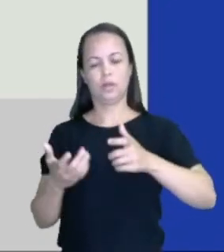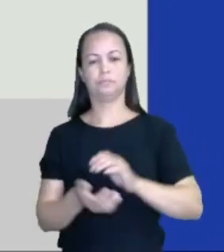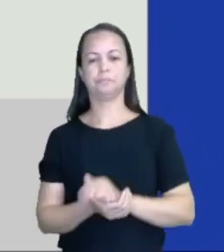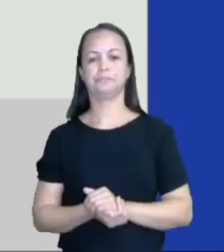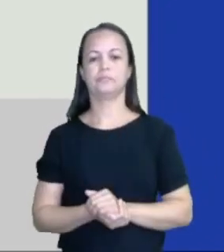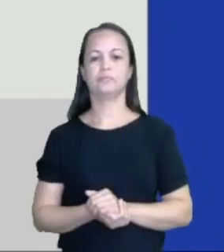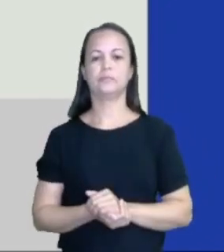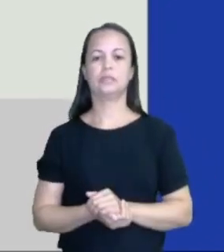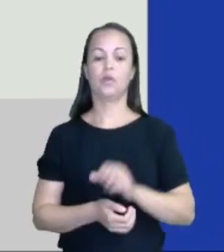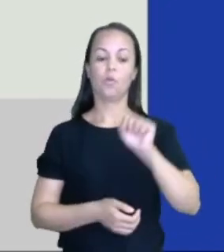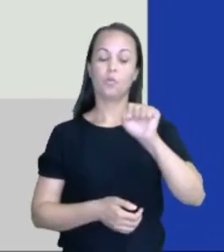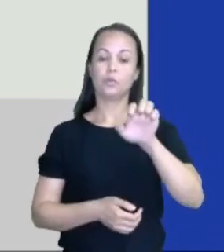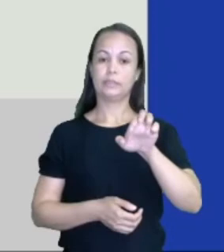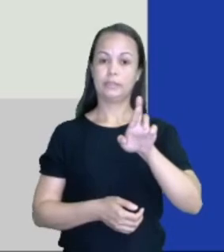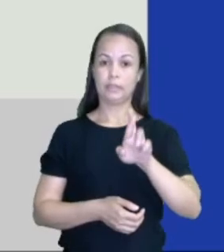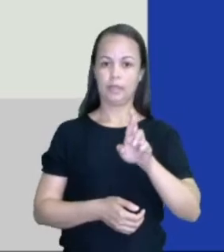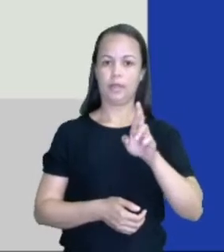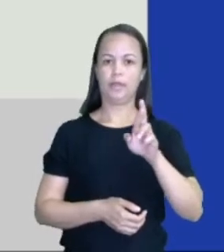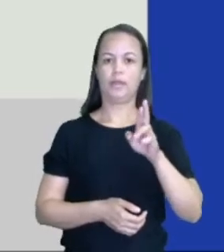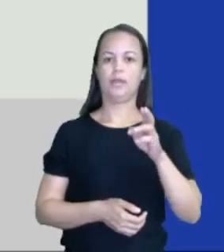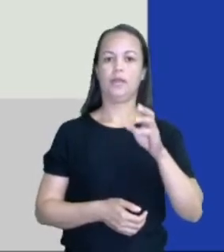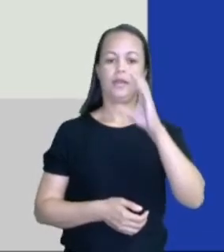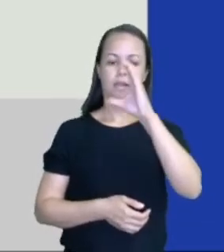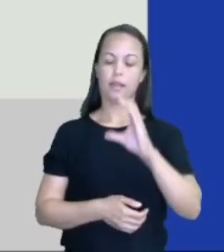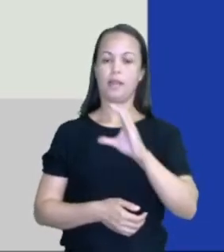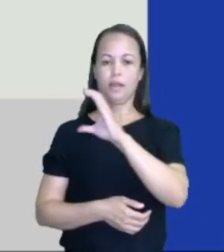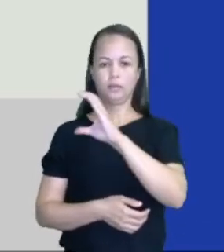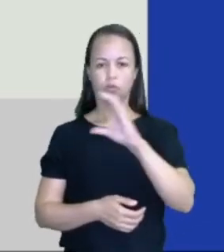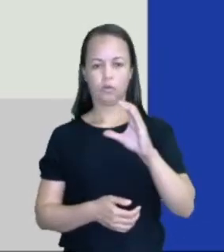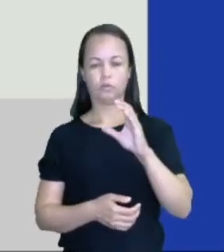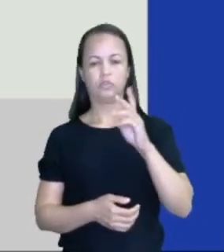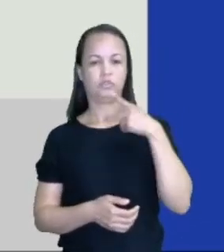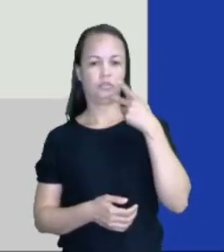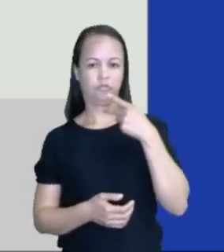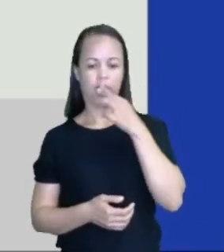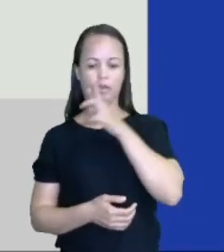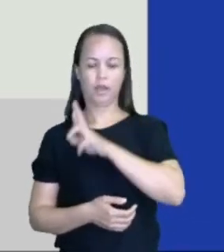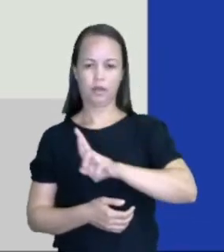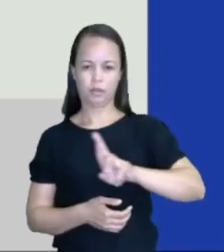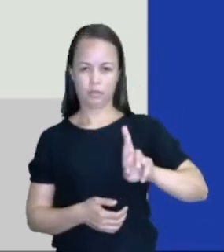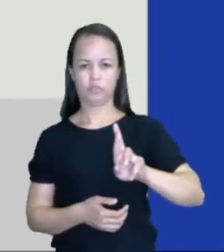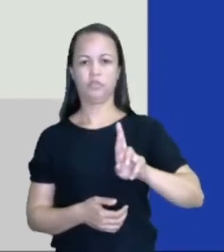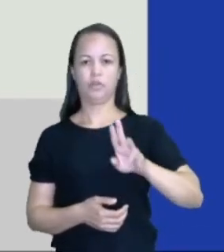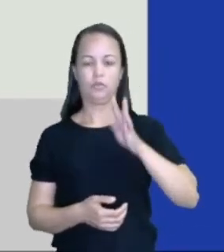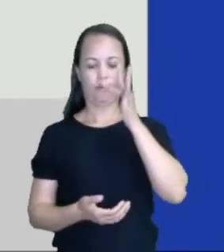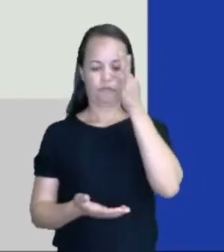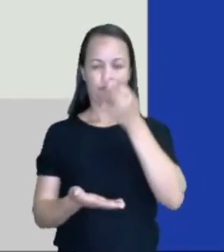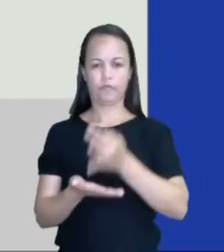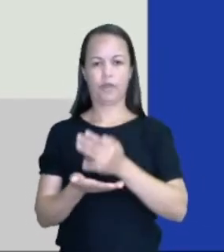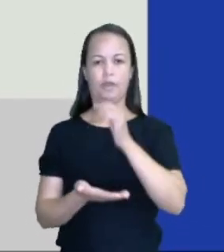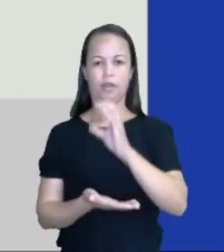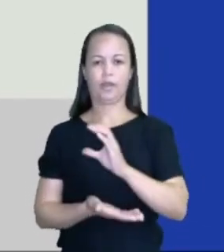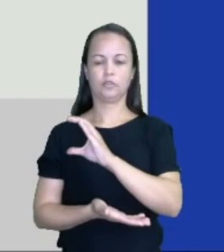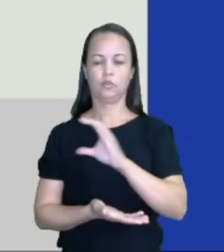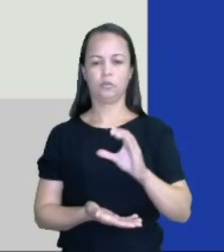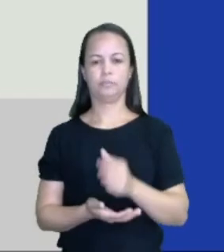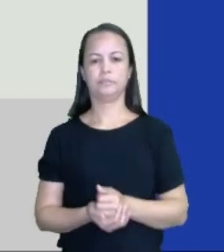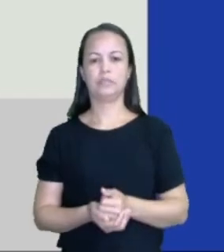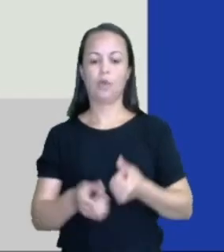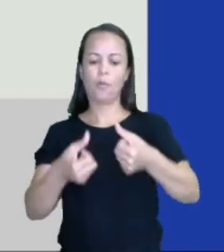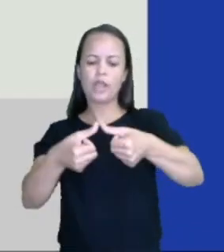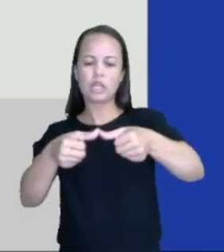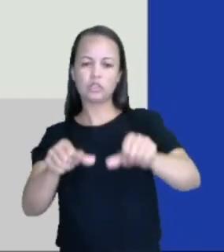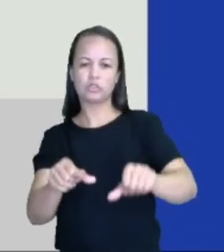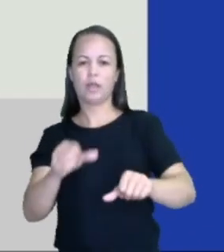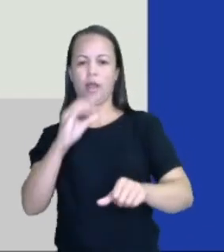Ser católico, a gente fala da religião, professar a fé católica. Estar católico